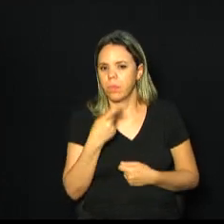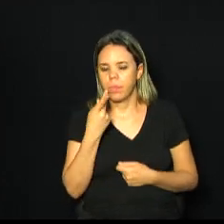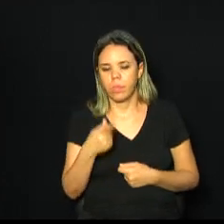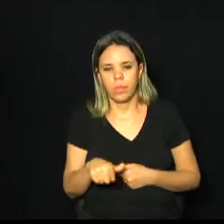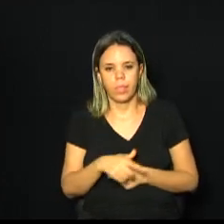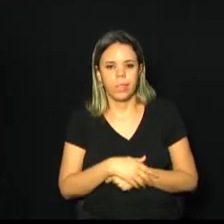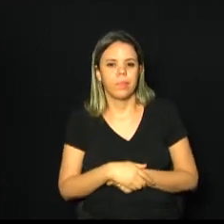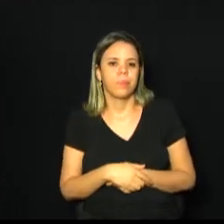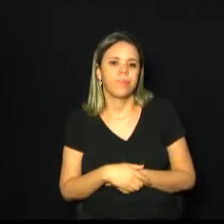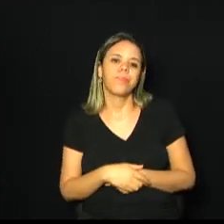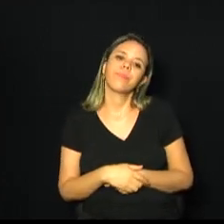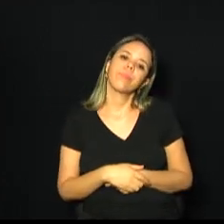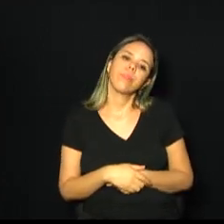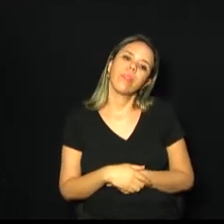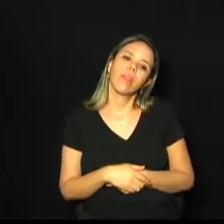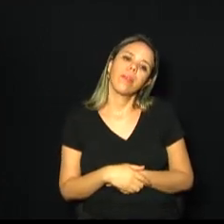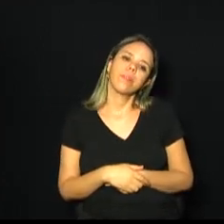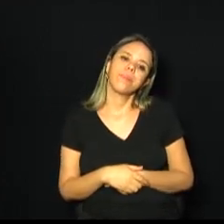repisar.